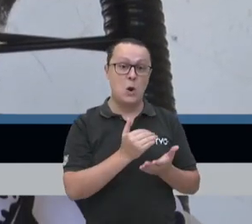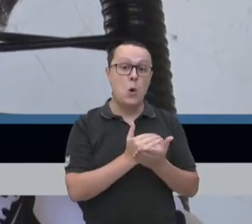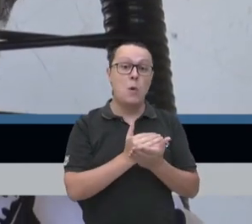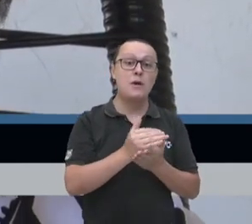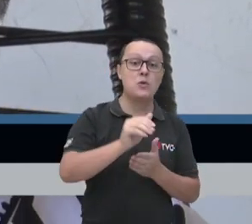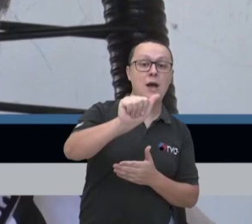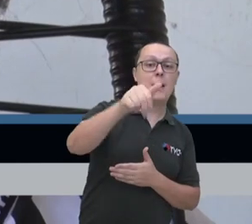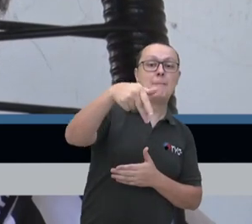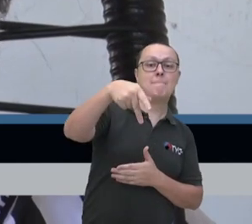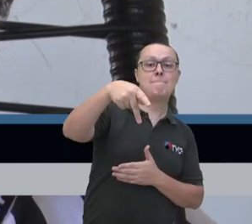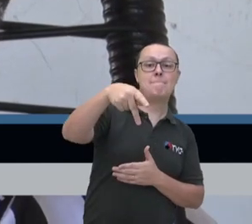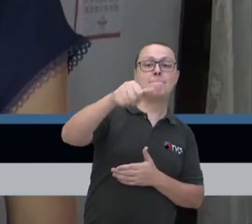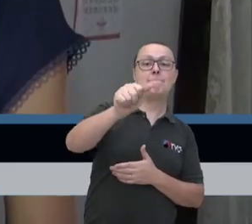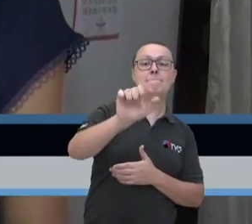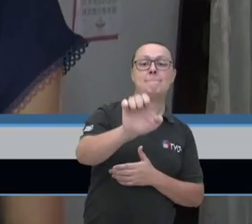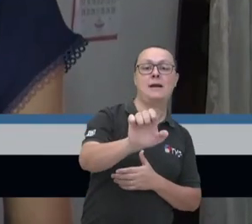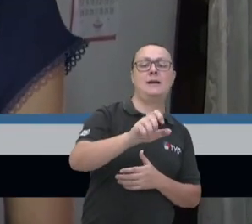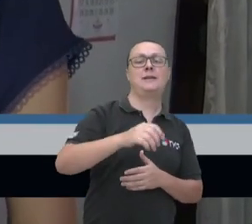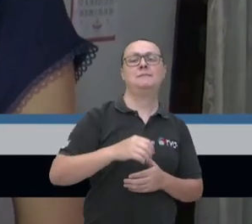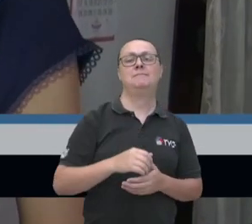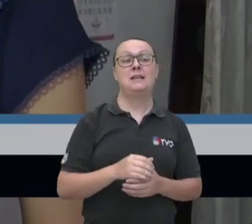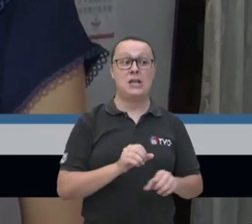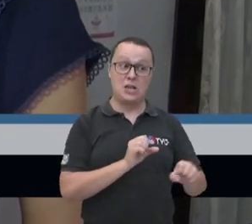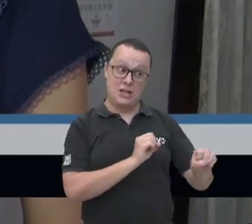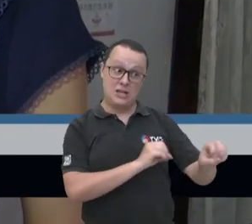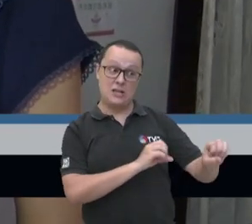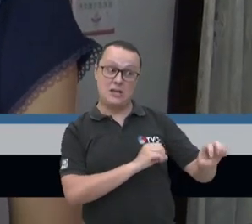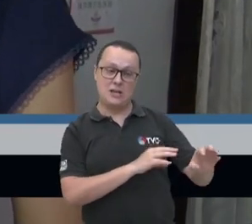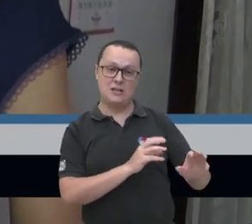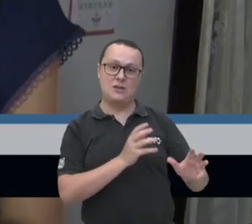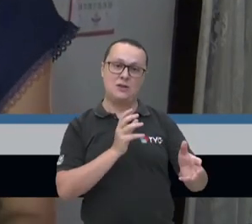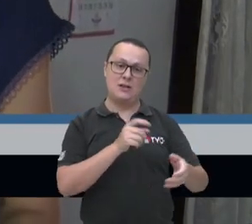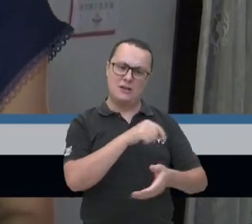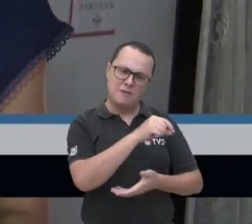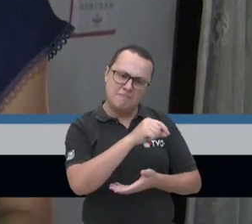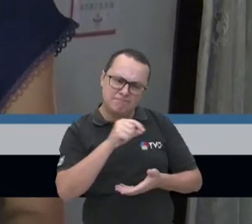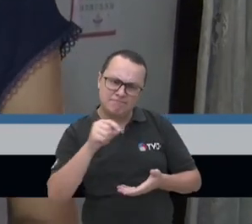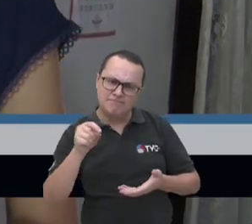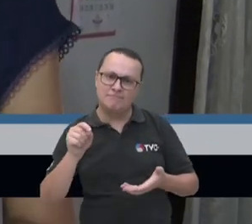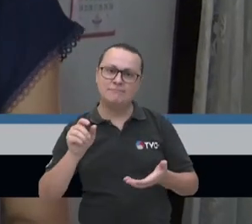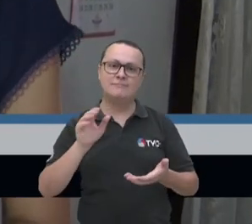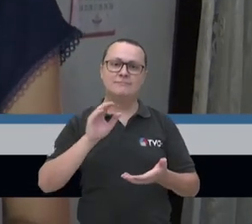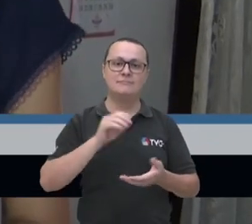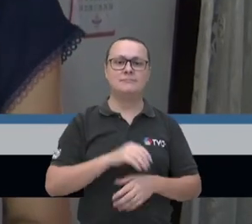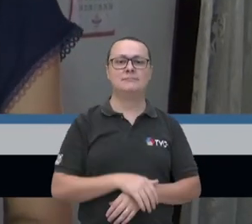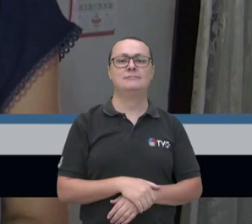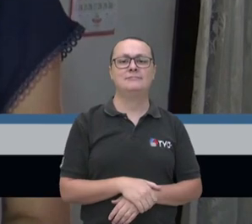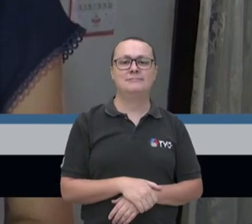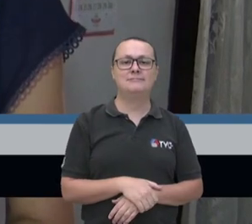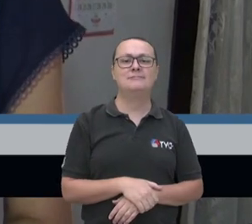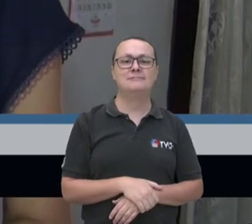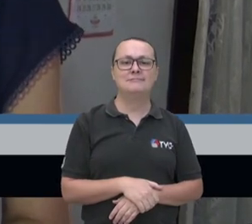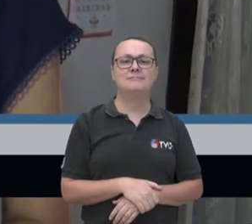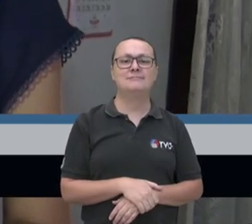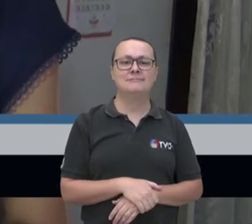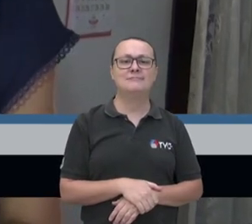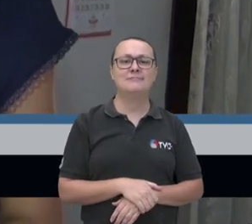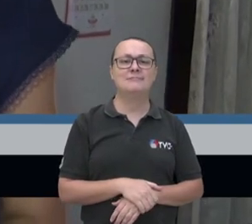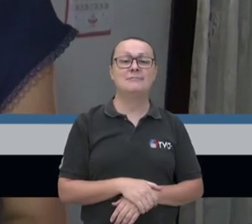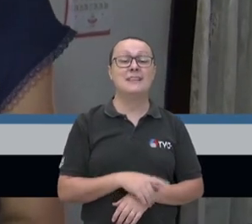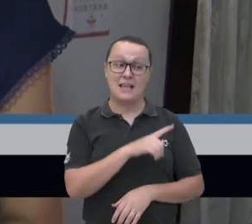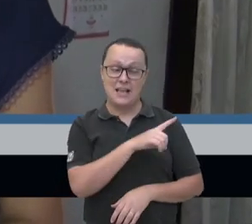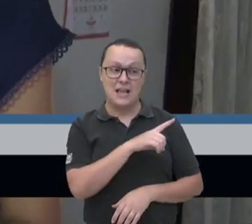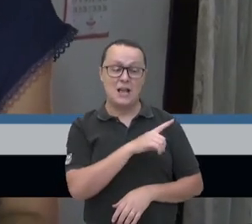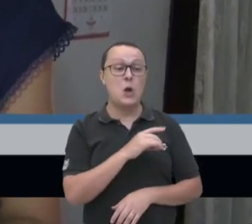Zildimar a ler e escrever. Se comunicar dessa forma não é tão difícil. Esse é um oi. E esse,